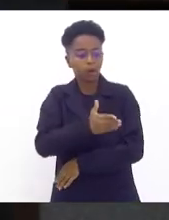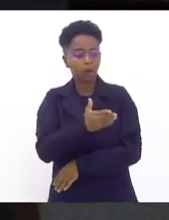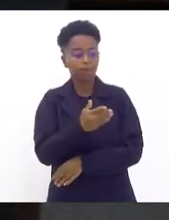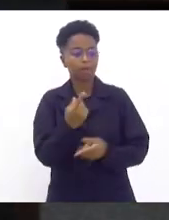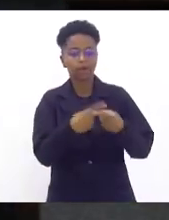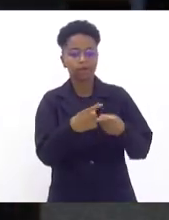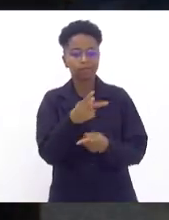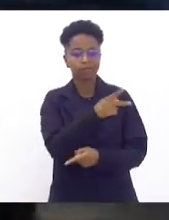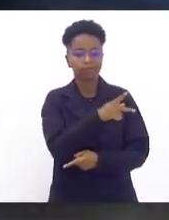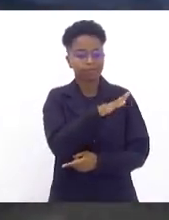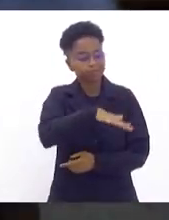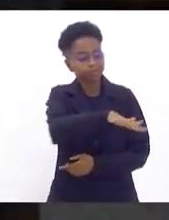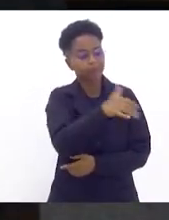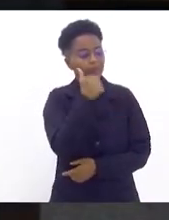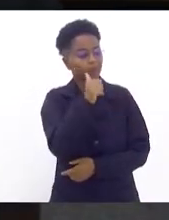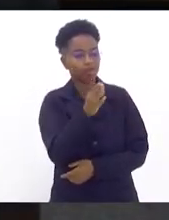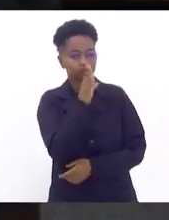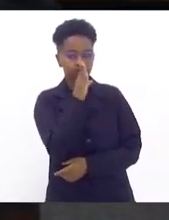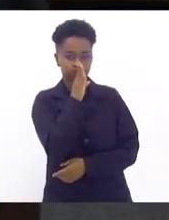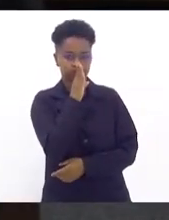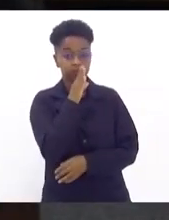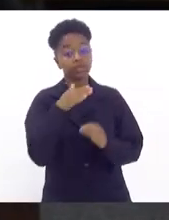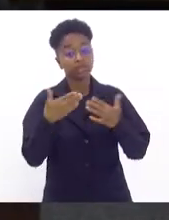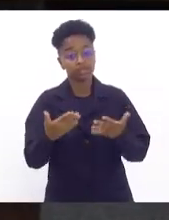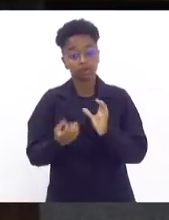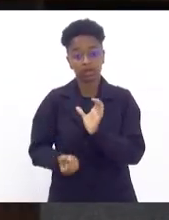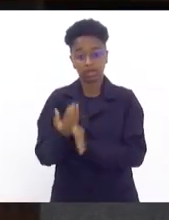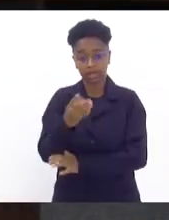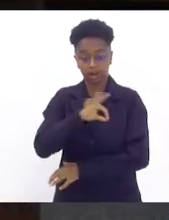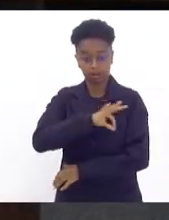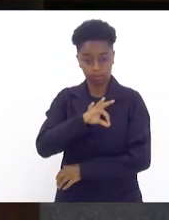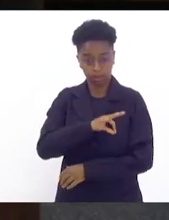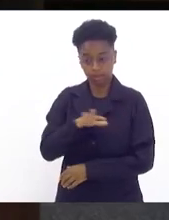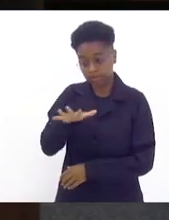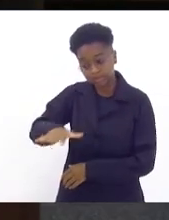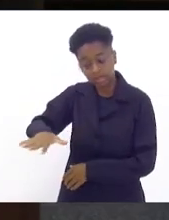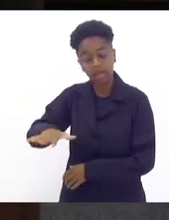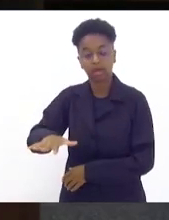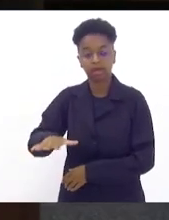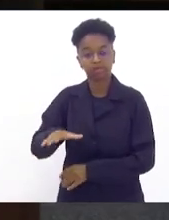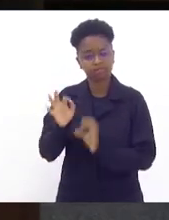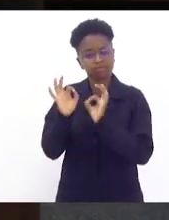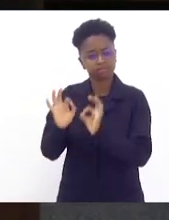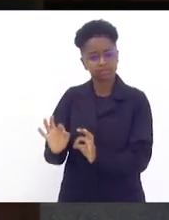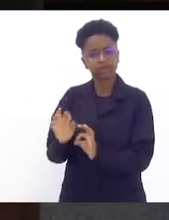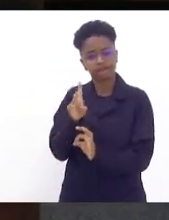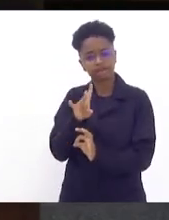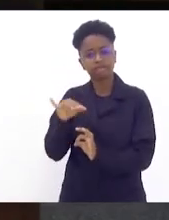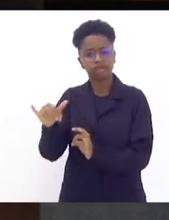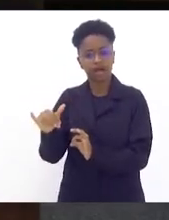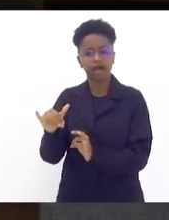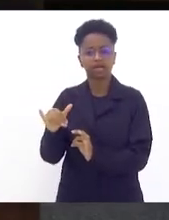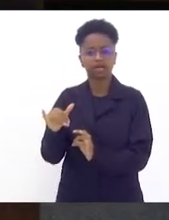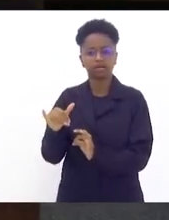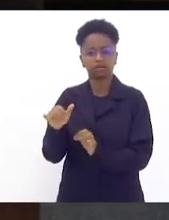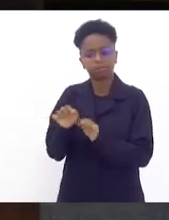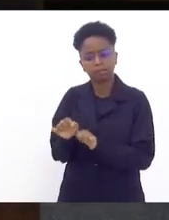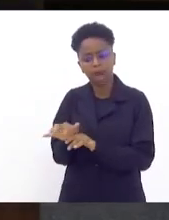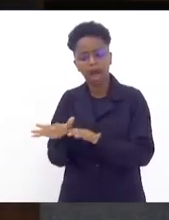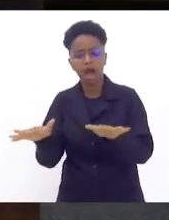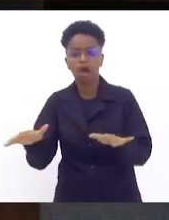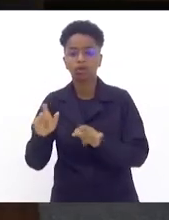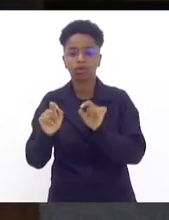E a criação desta delegacia, por certo, vai poder abranger, entre outras coisas,